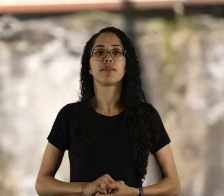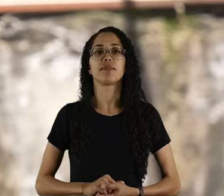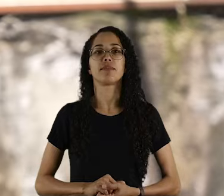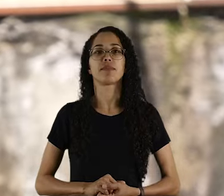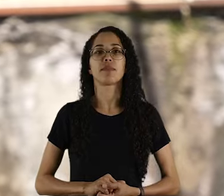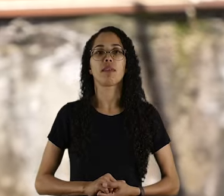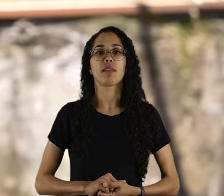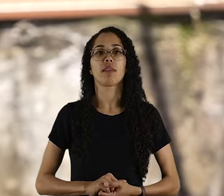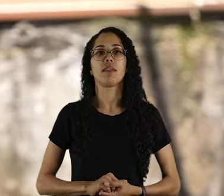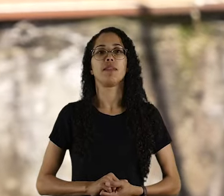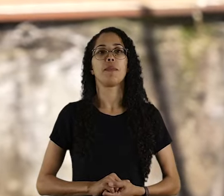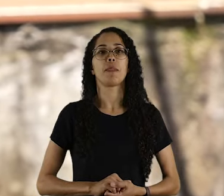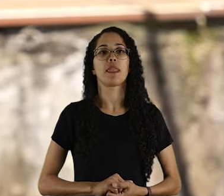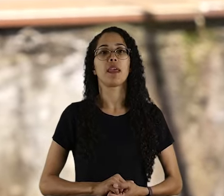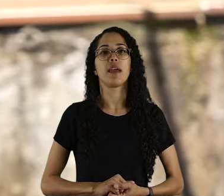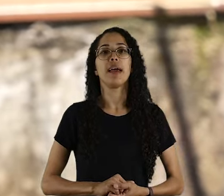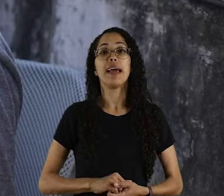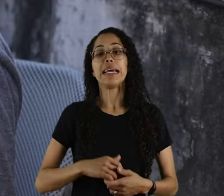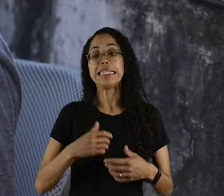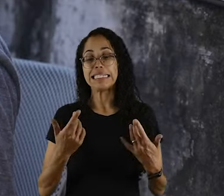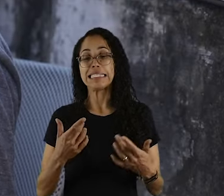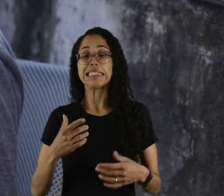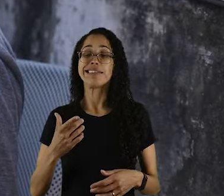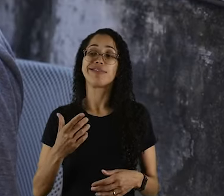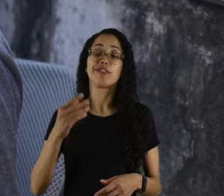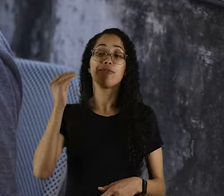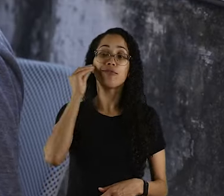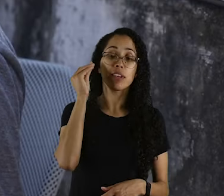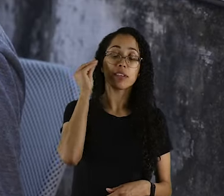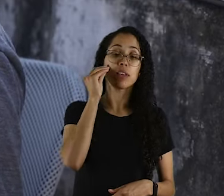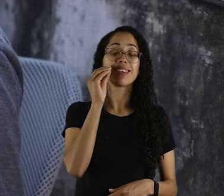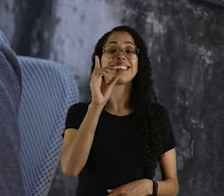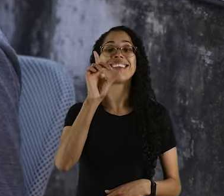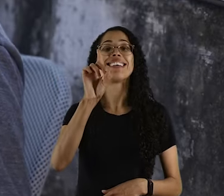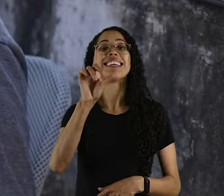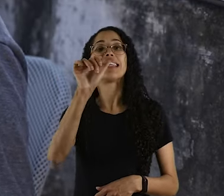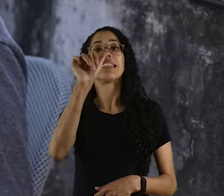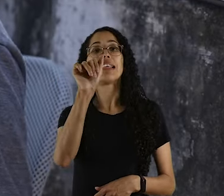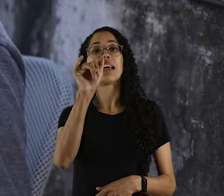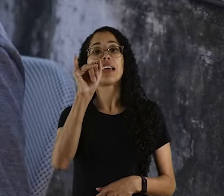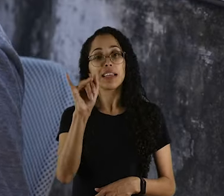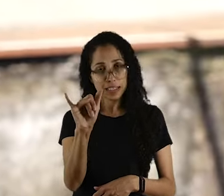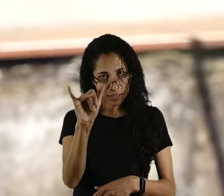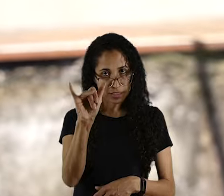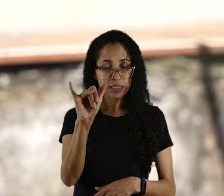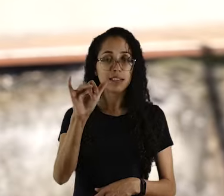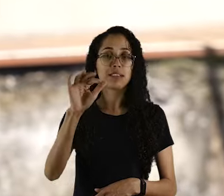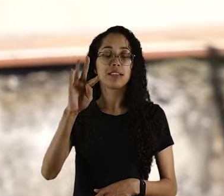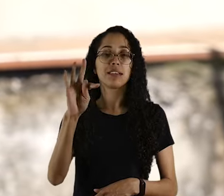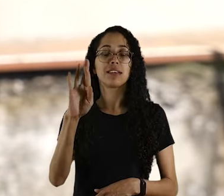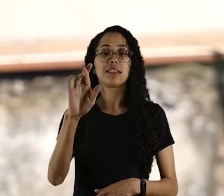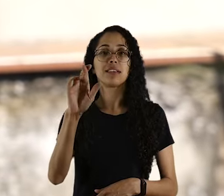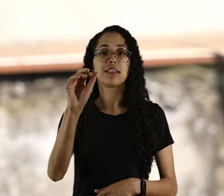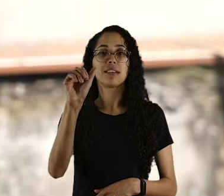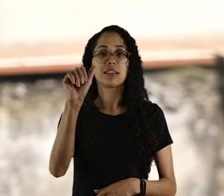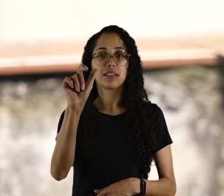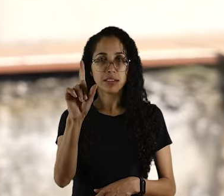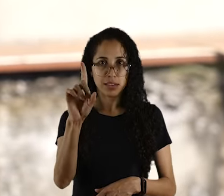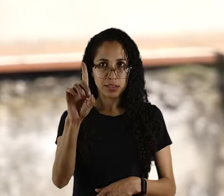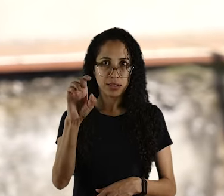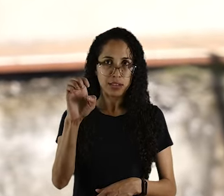Eu fui pro day trade. Eu tive a primeira semana linda de resultado. Se eu não me engano, na época